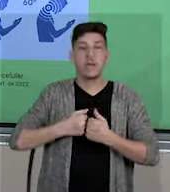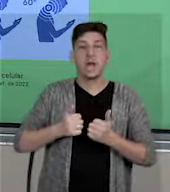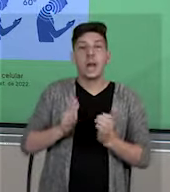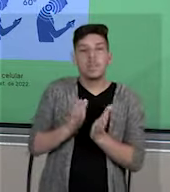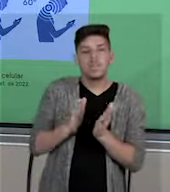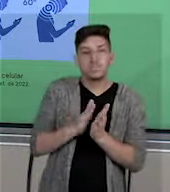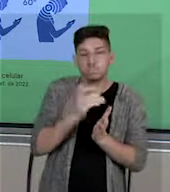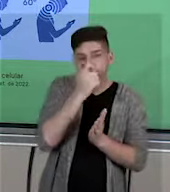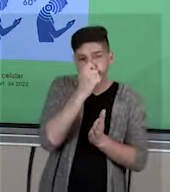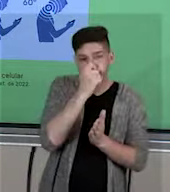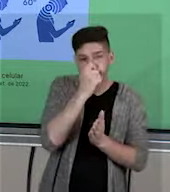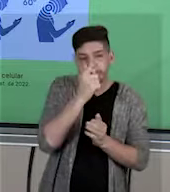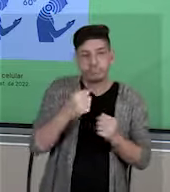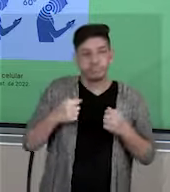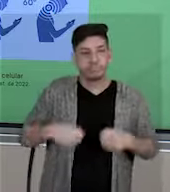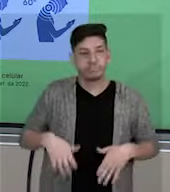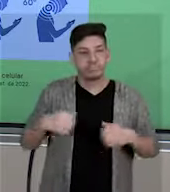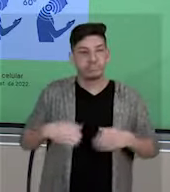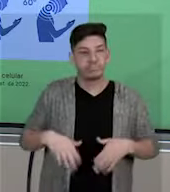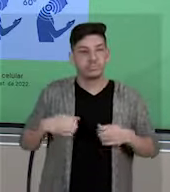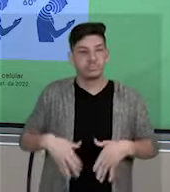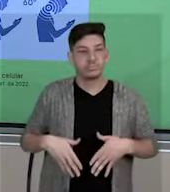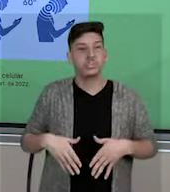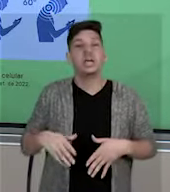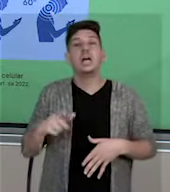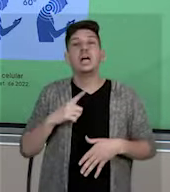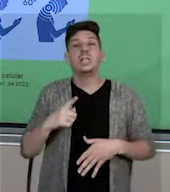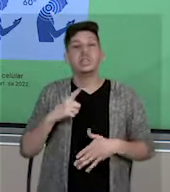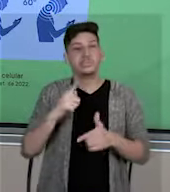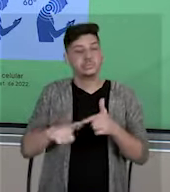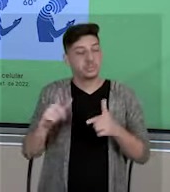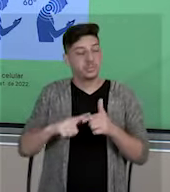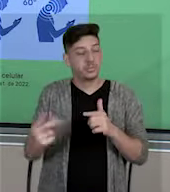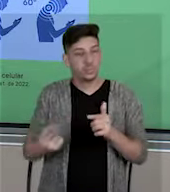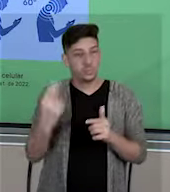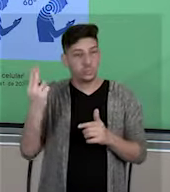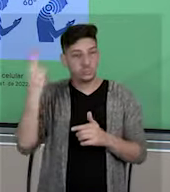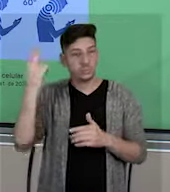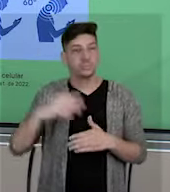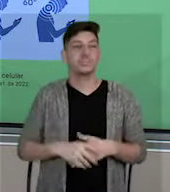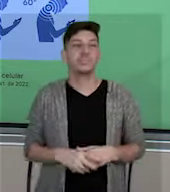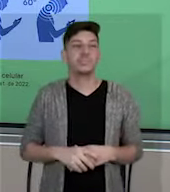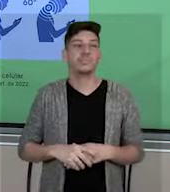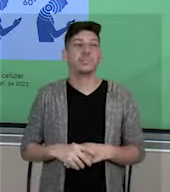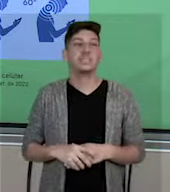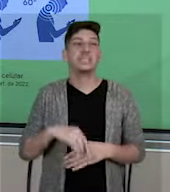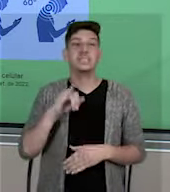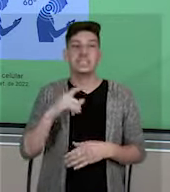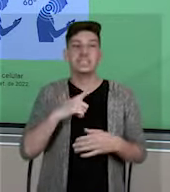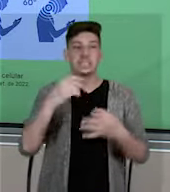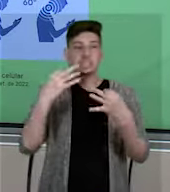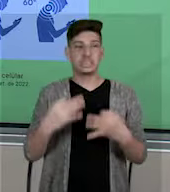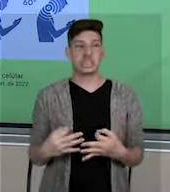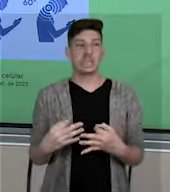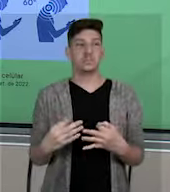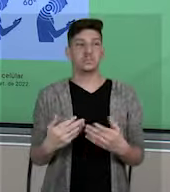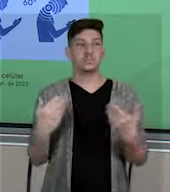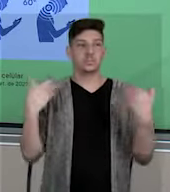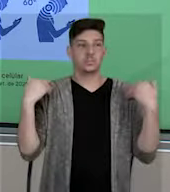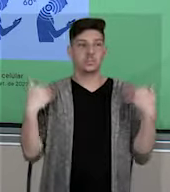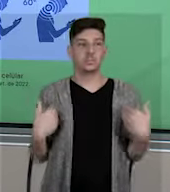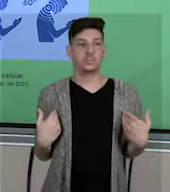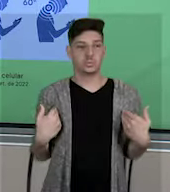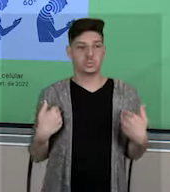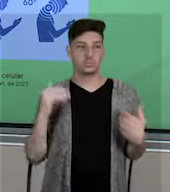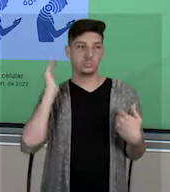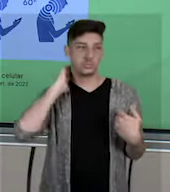Então, isso vai gerando problemas cada vez piores ali para a pessoa. Quando a gente está no eixo correto aqui de postura do nosso